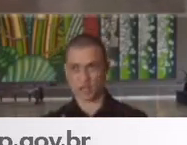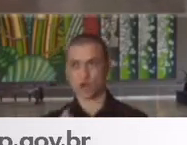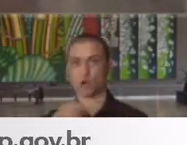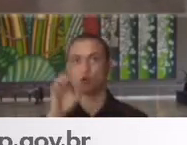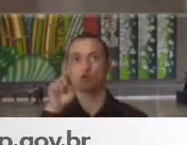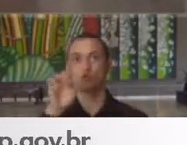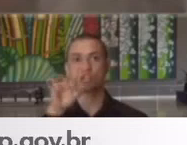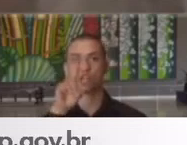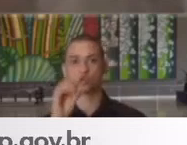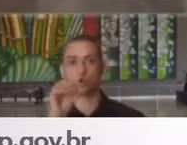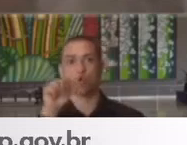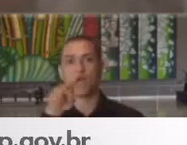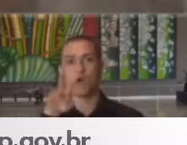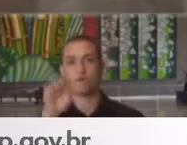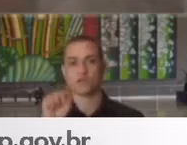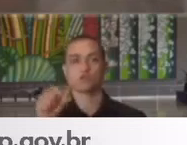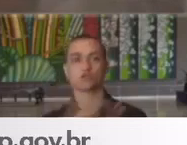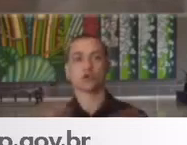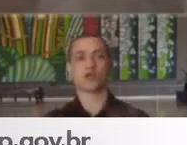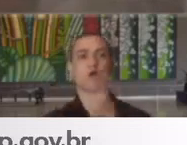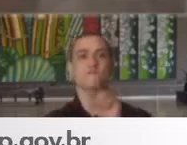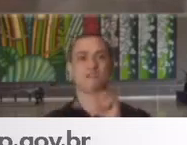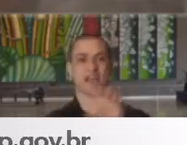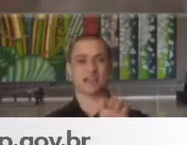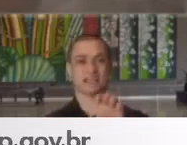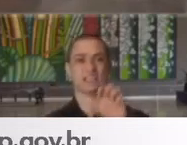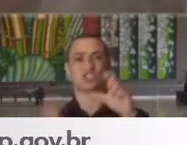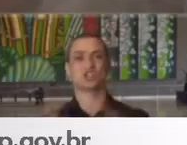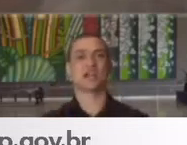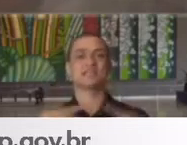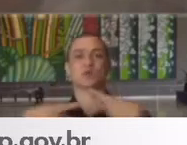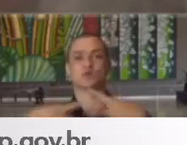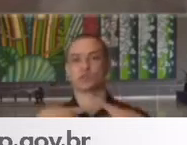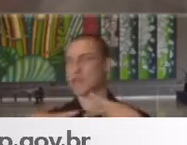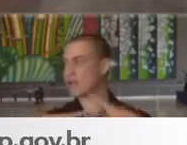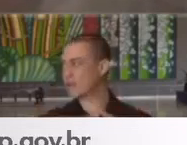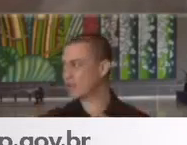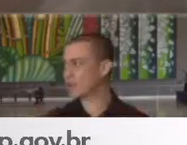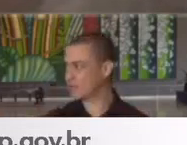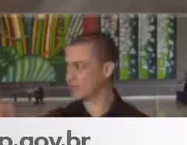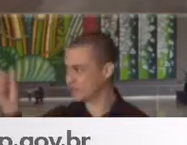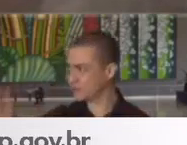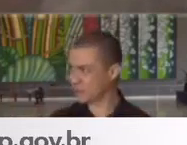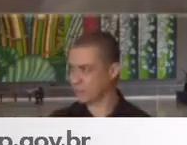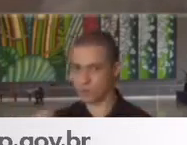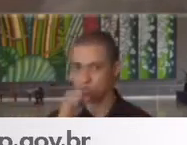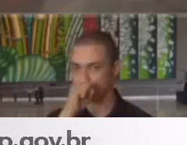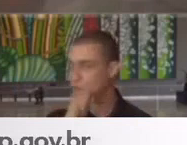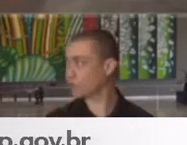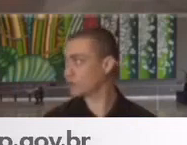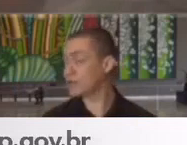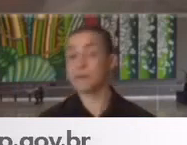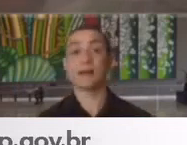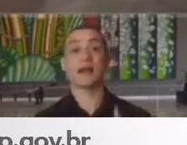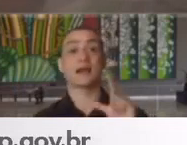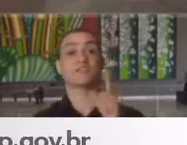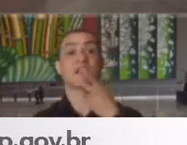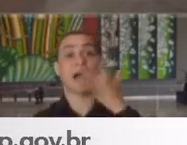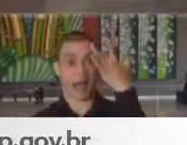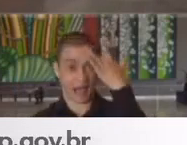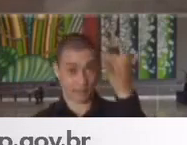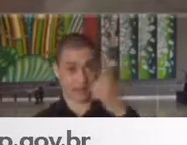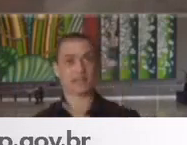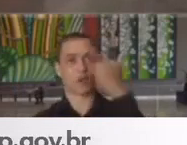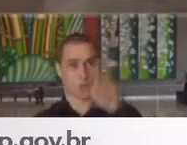Alves, do jornal Vale de São José dos Campos, que aqui está, pode ficar já ao lado do microfone, Xandu, dizer que amanhã teremos uma